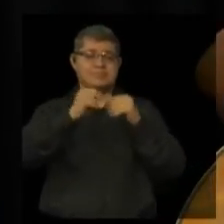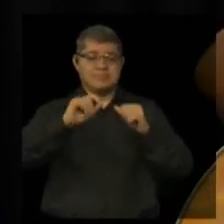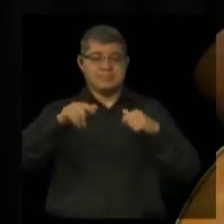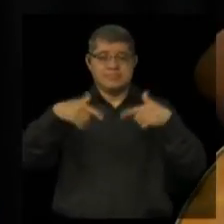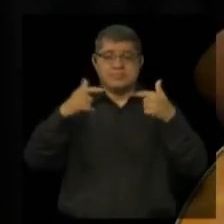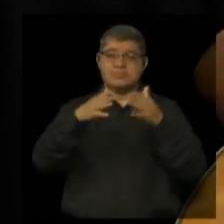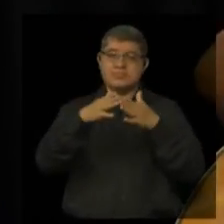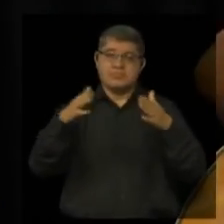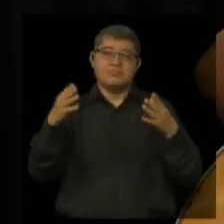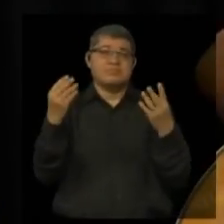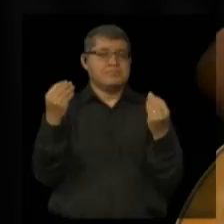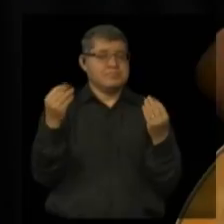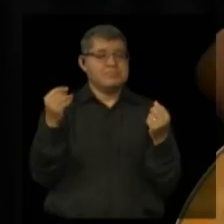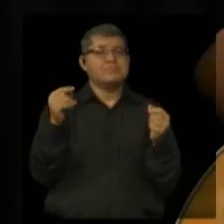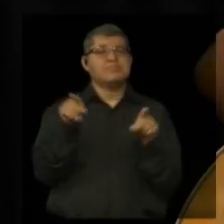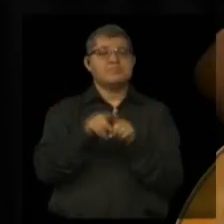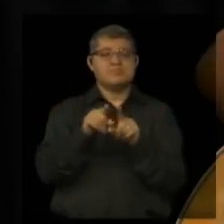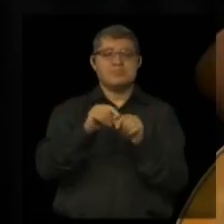desafio